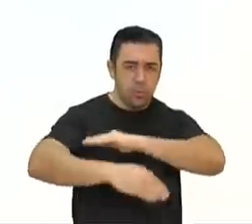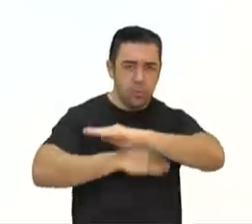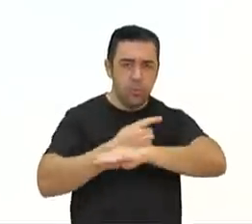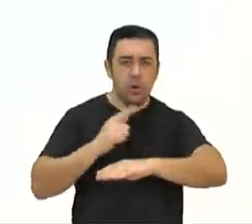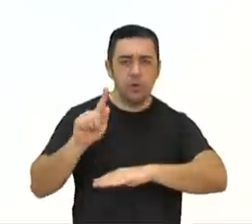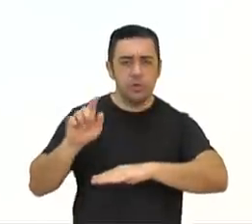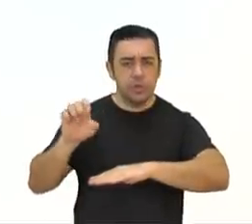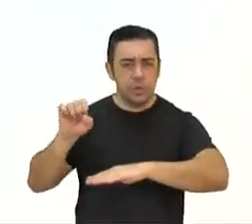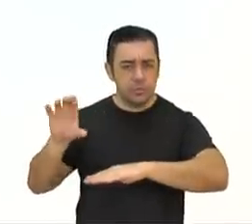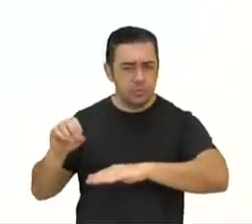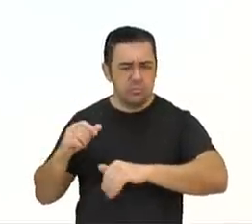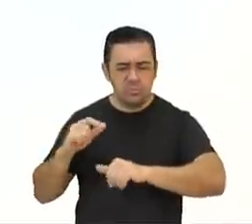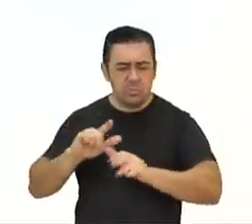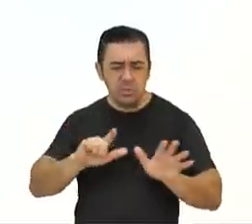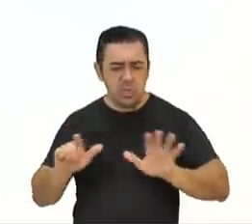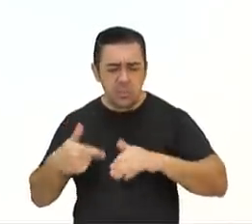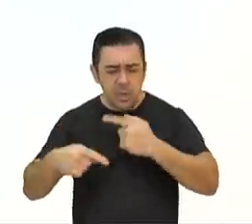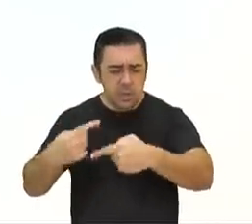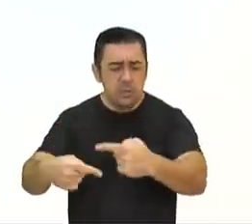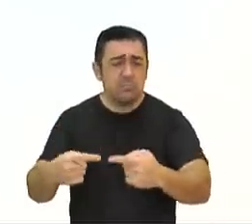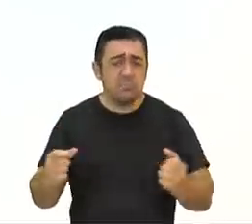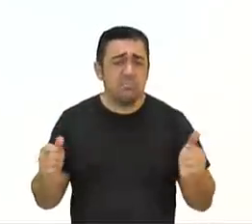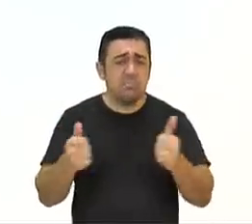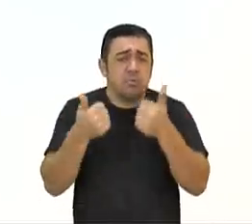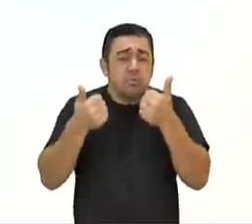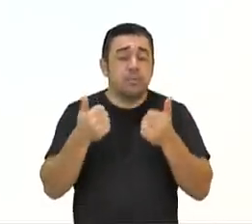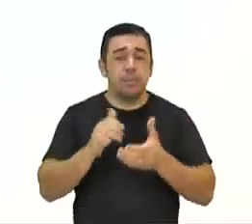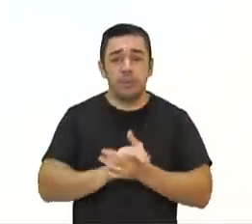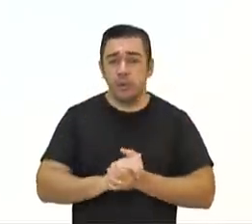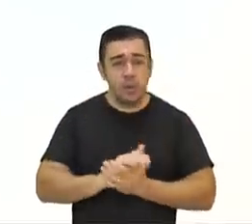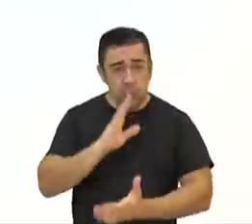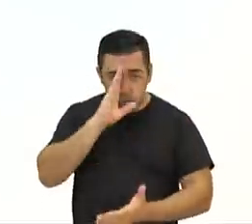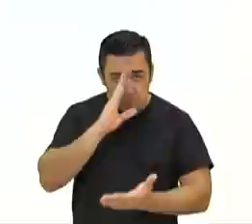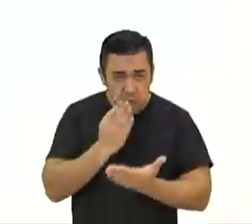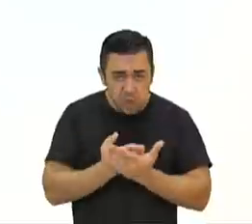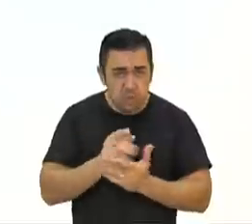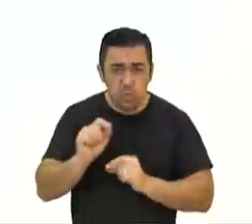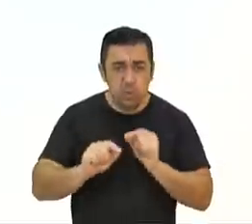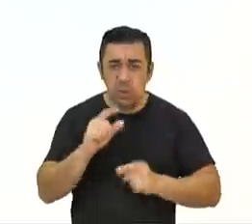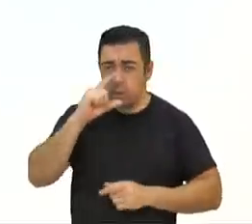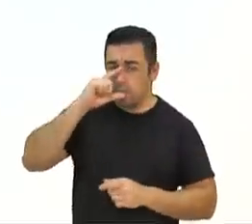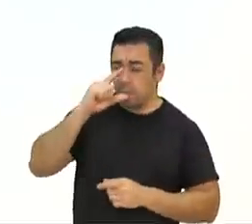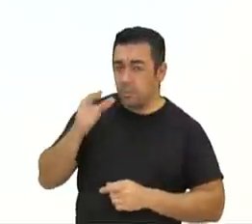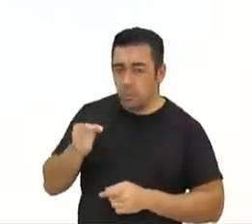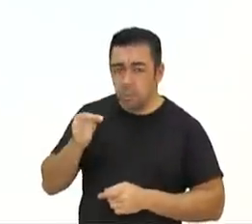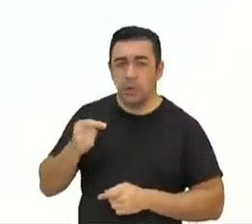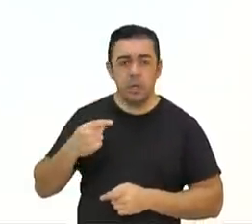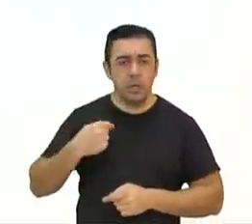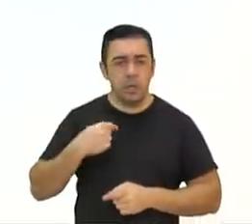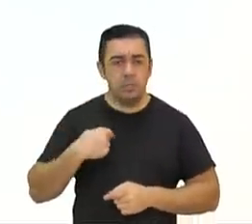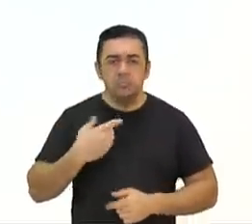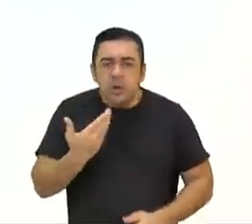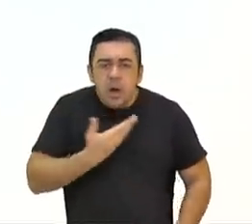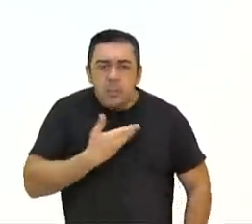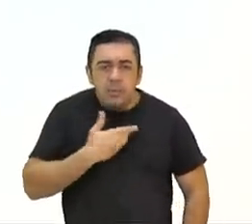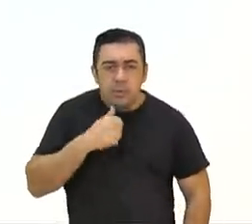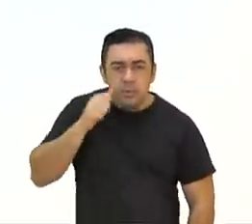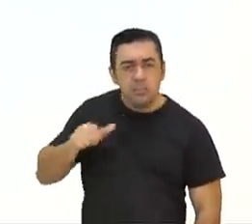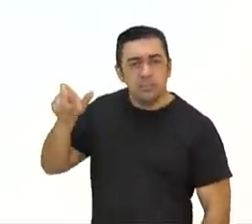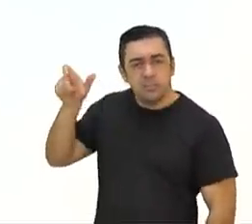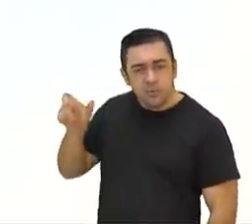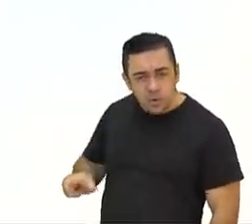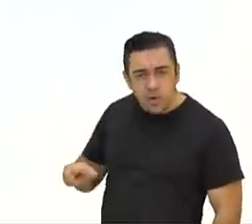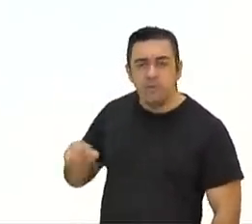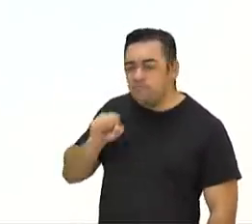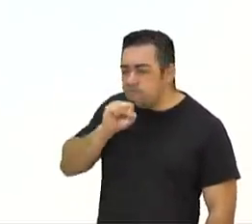estava recuperado. Desde então, deixei de acreditar em bruxas e tornei-me grande amigo de uma senhora que